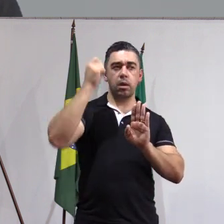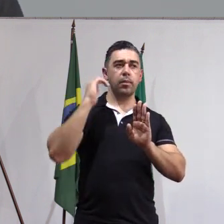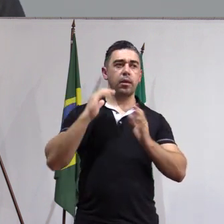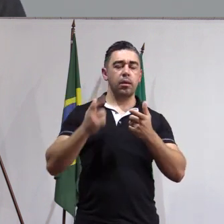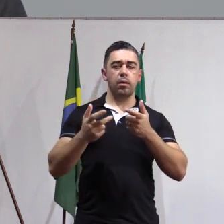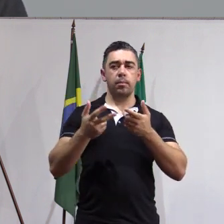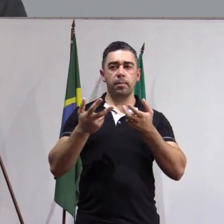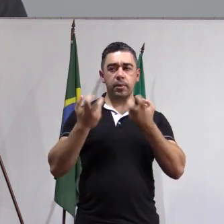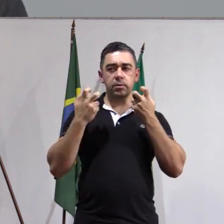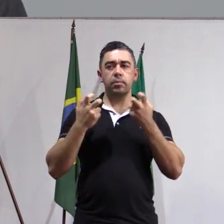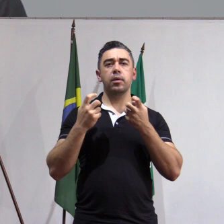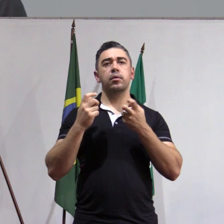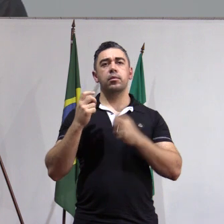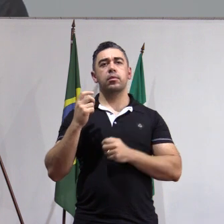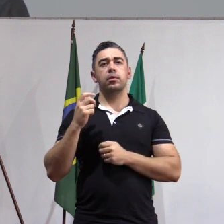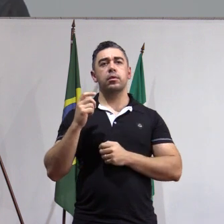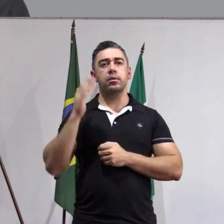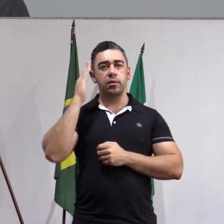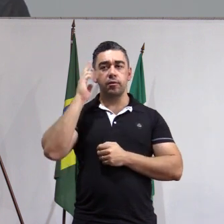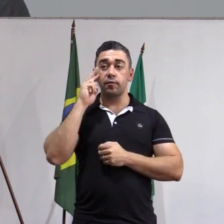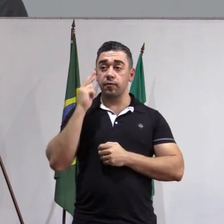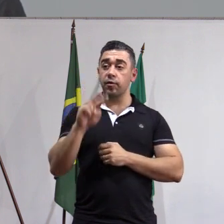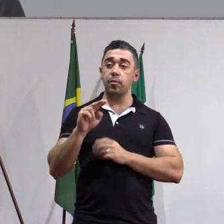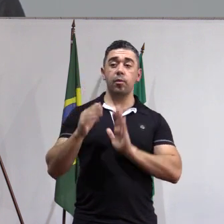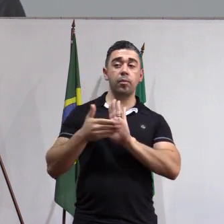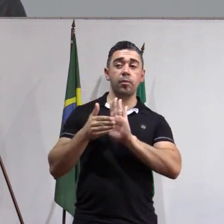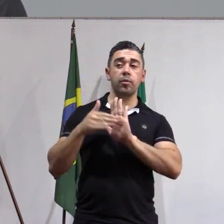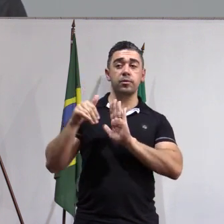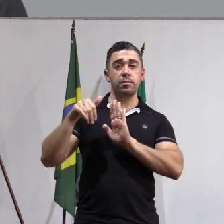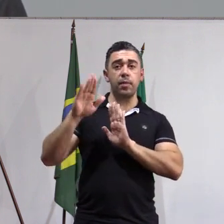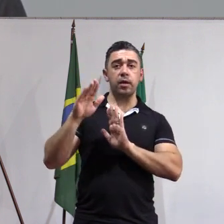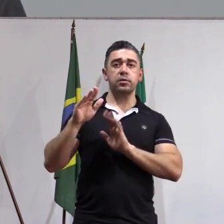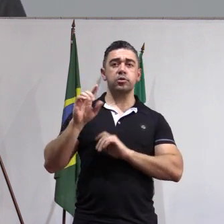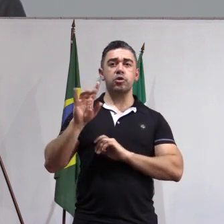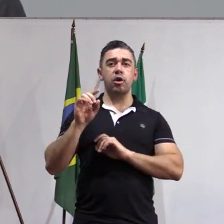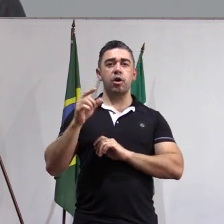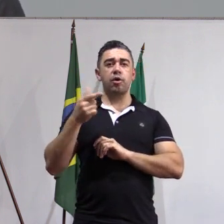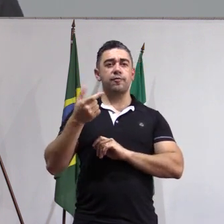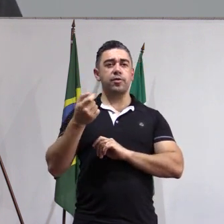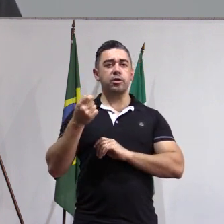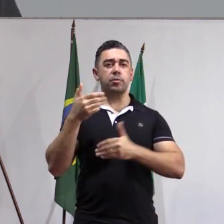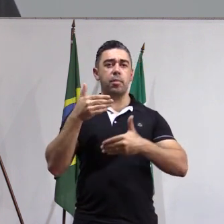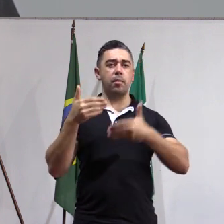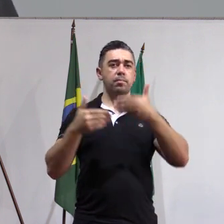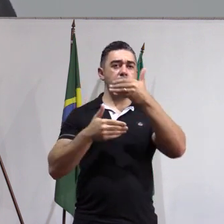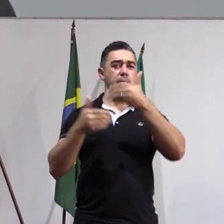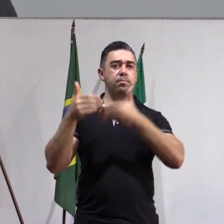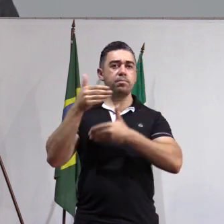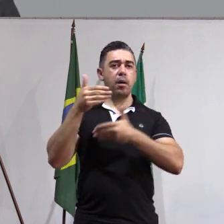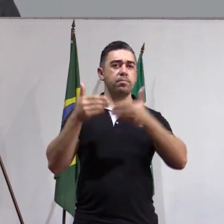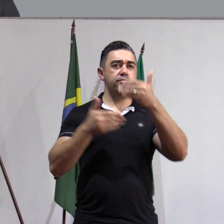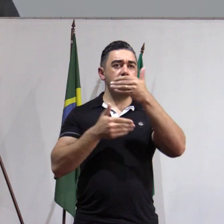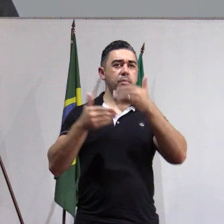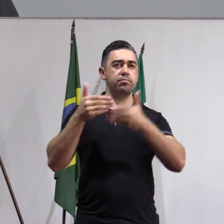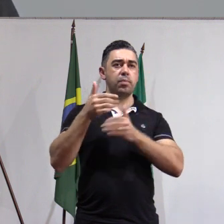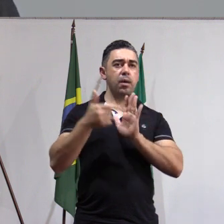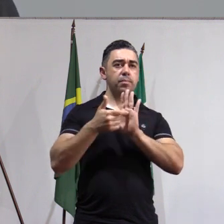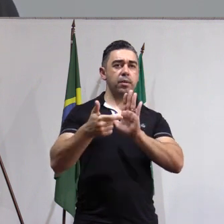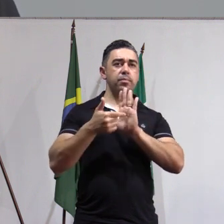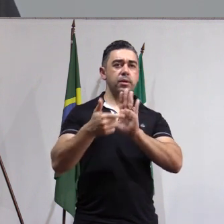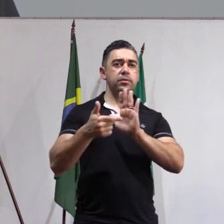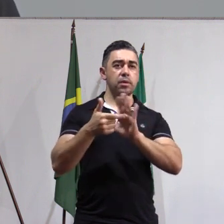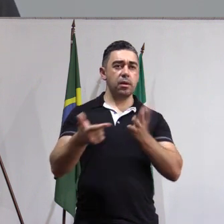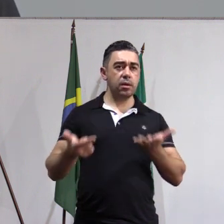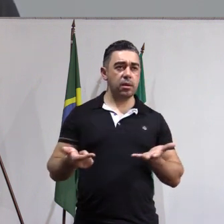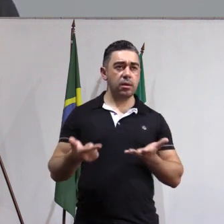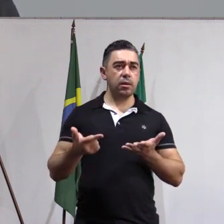conseguimos enxergar que a proposta vai muito além daqueles 20 slides de PowerPoint apresentados pelo ministro Weintraub,